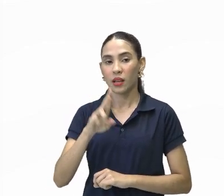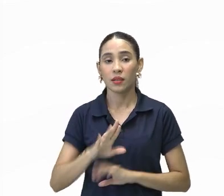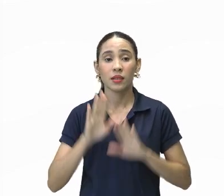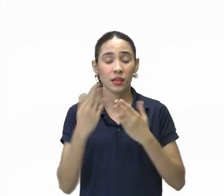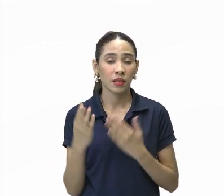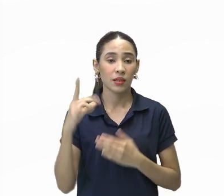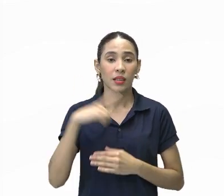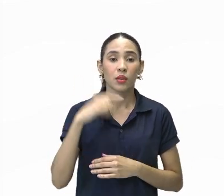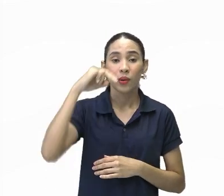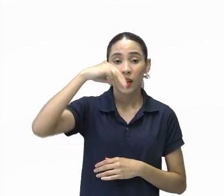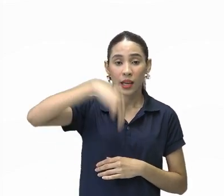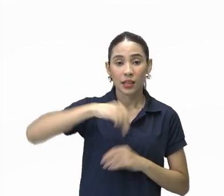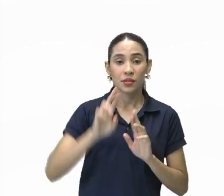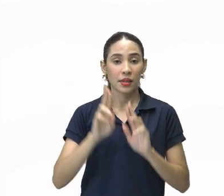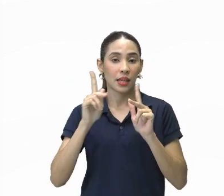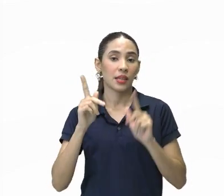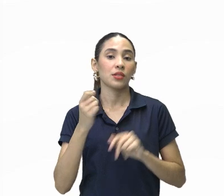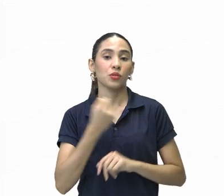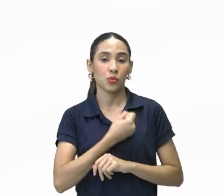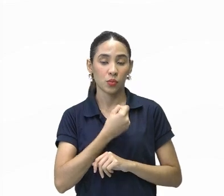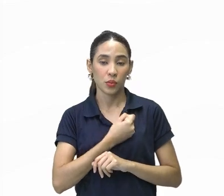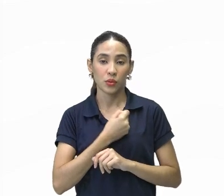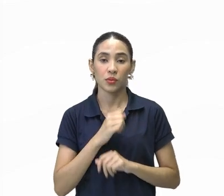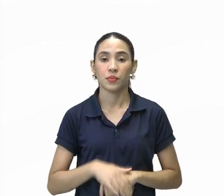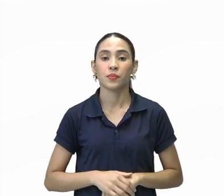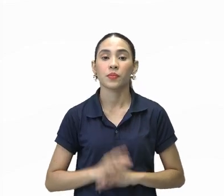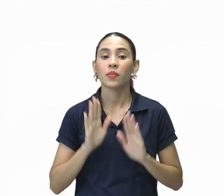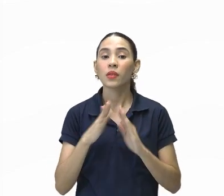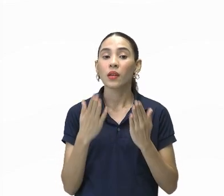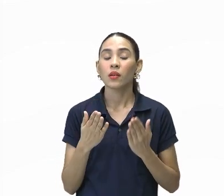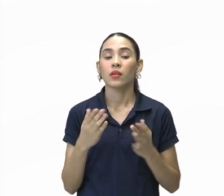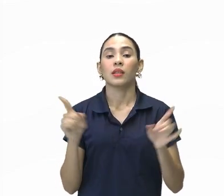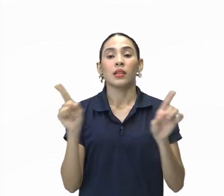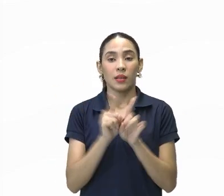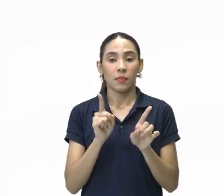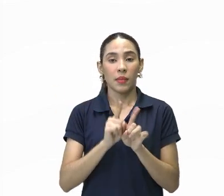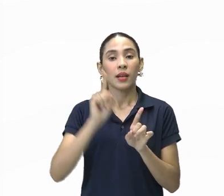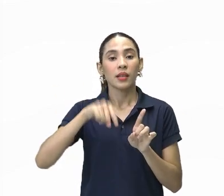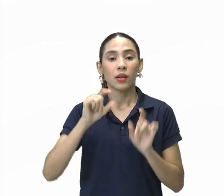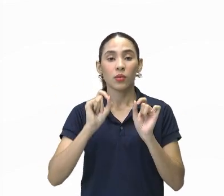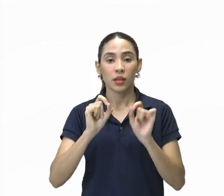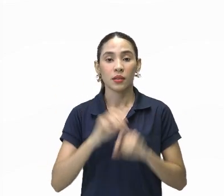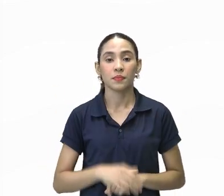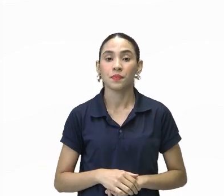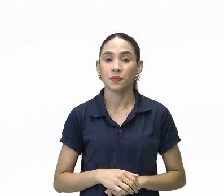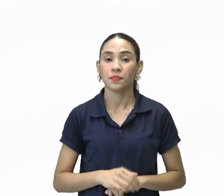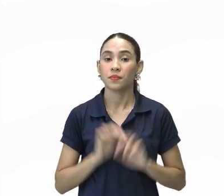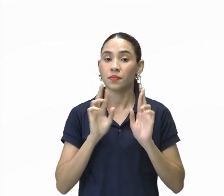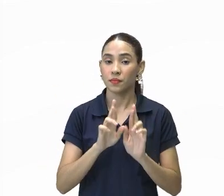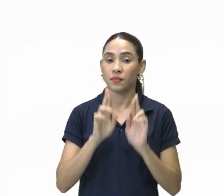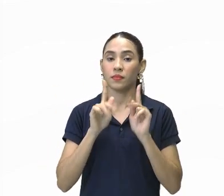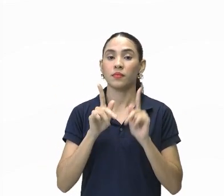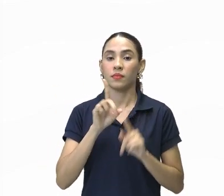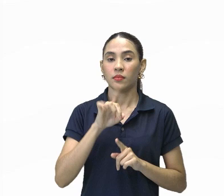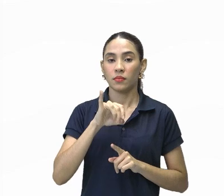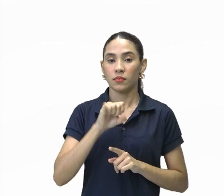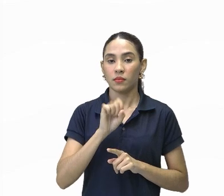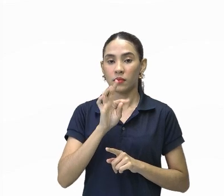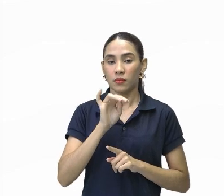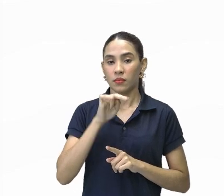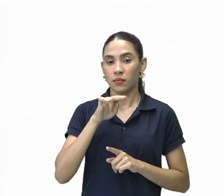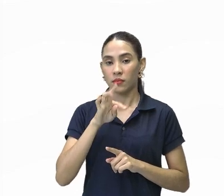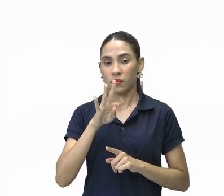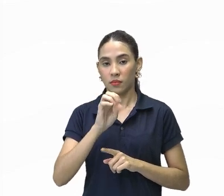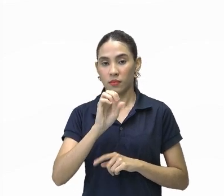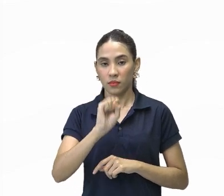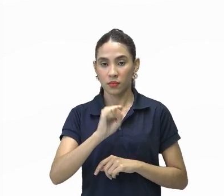N elementos distintos. Então, observe que também são elementos distintos, tá